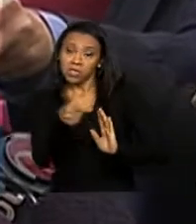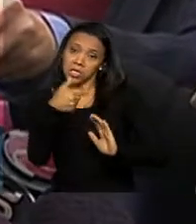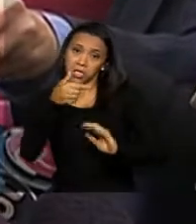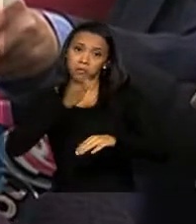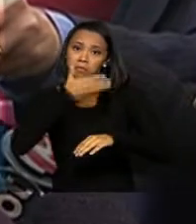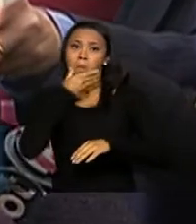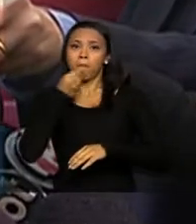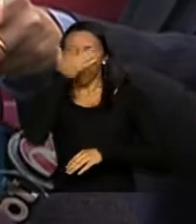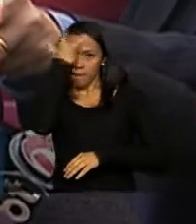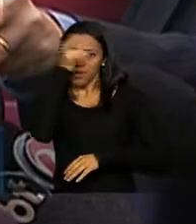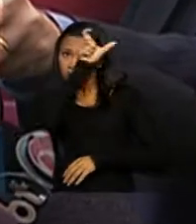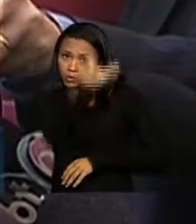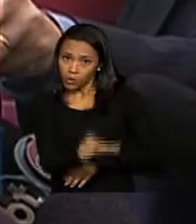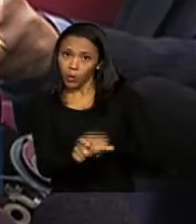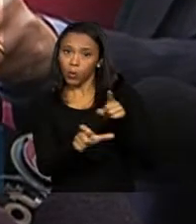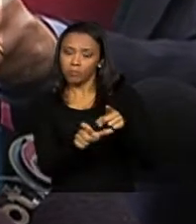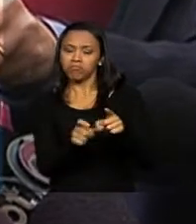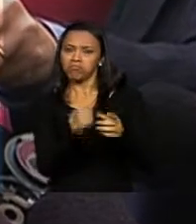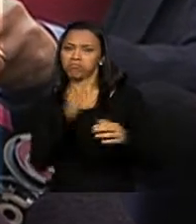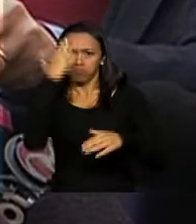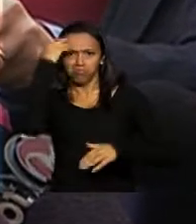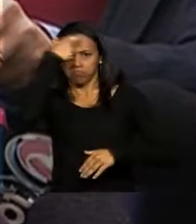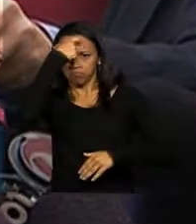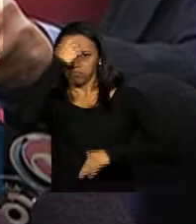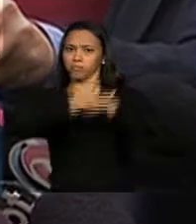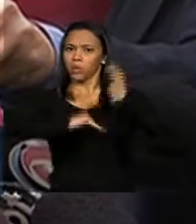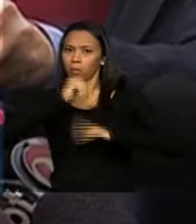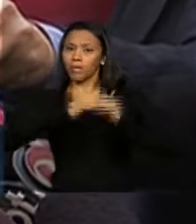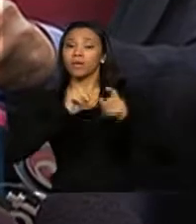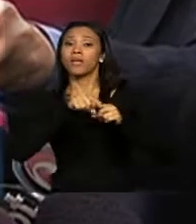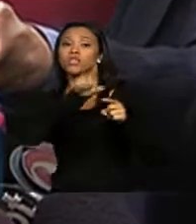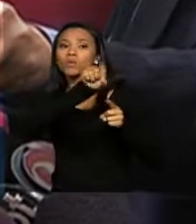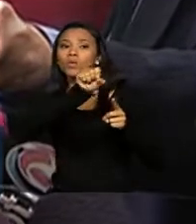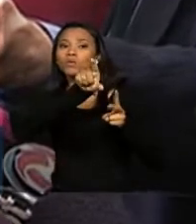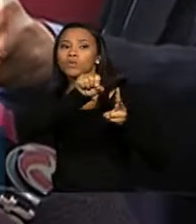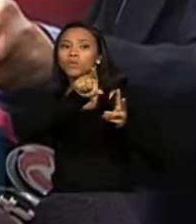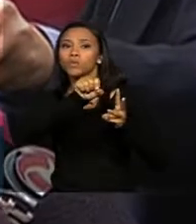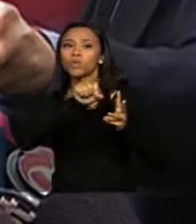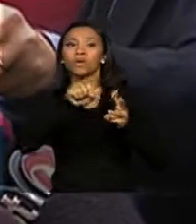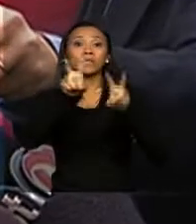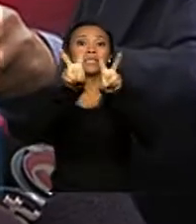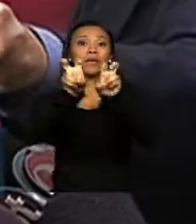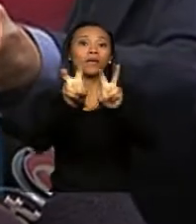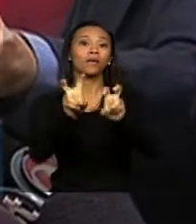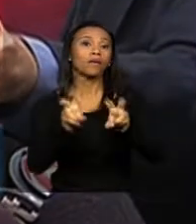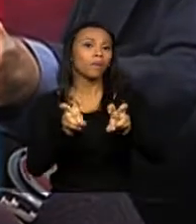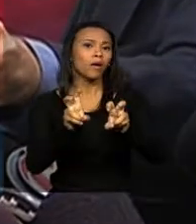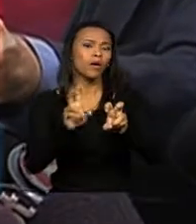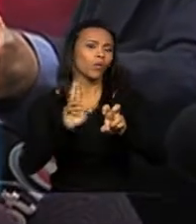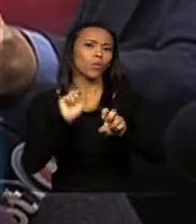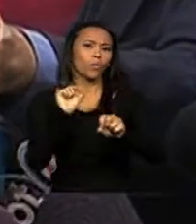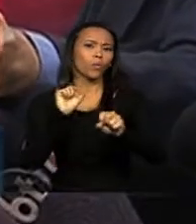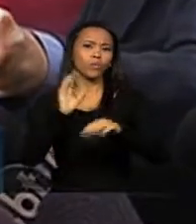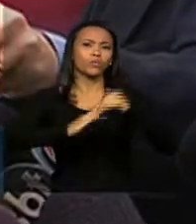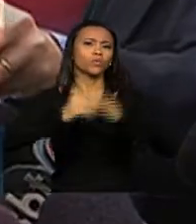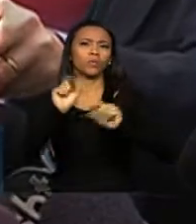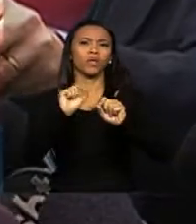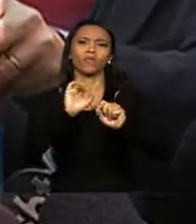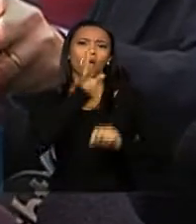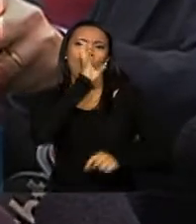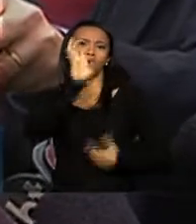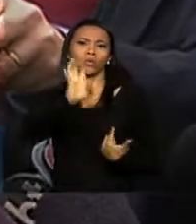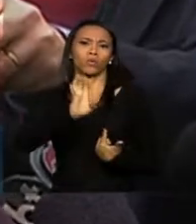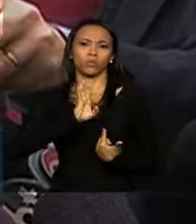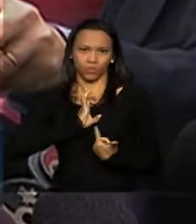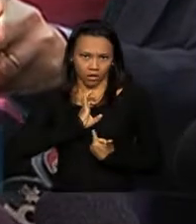porque ele pegou tema por tema ah de que foi acusado pela procuradoria geral e buscou